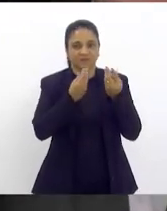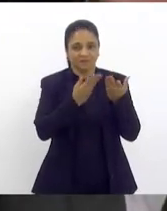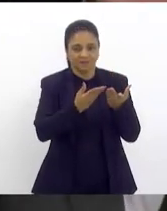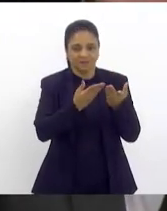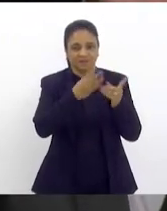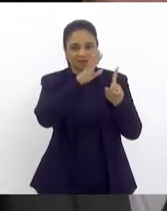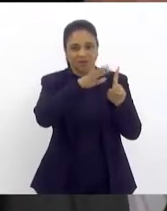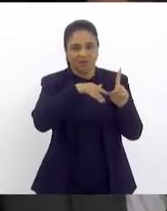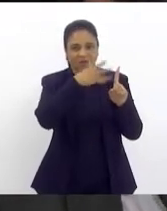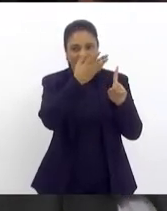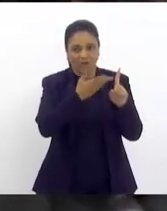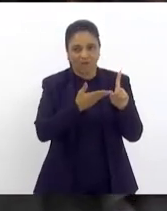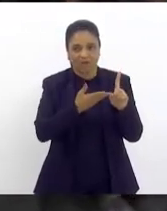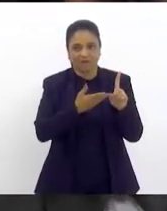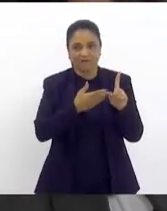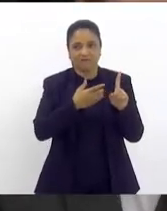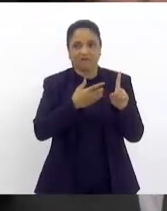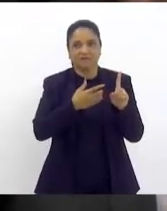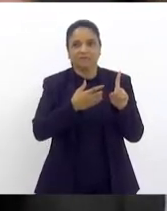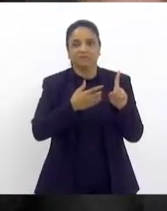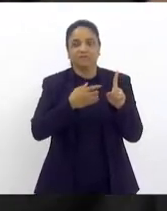honraria do nosso